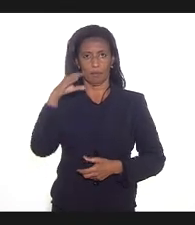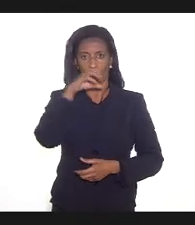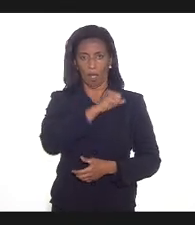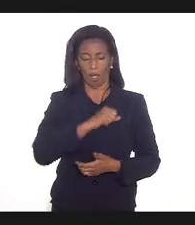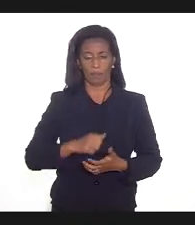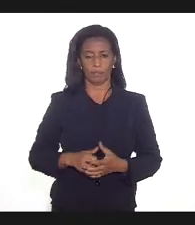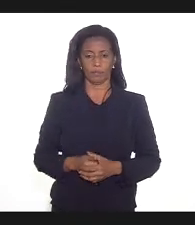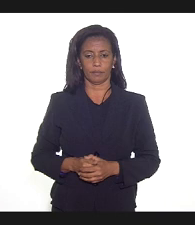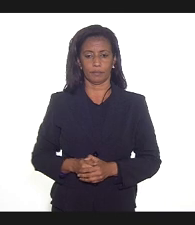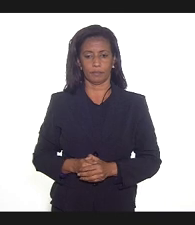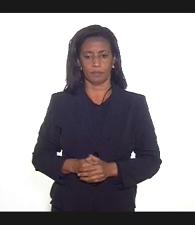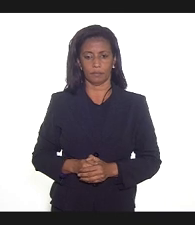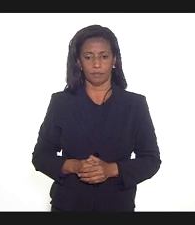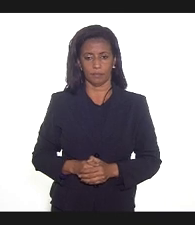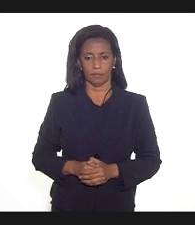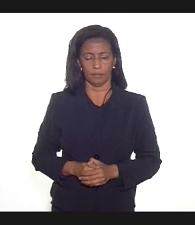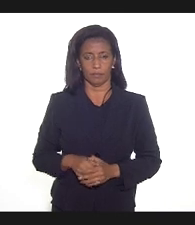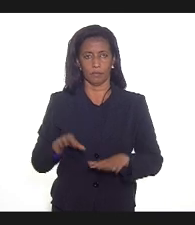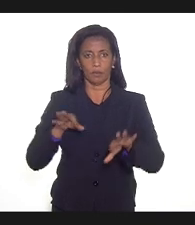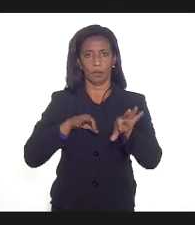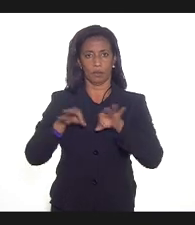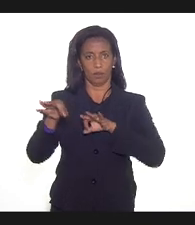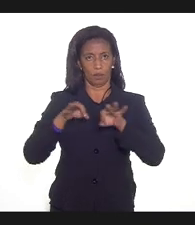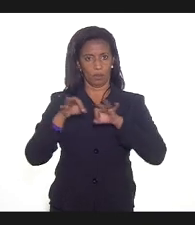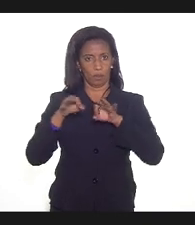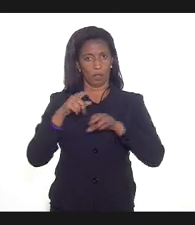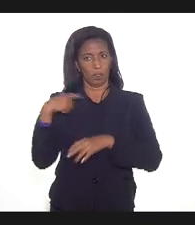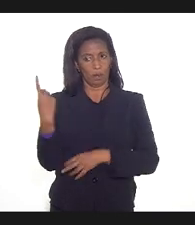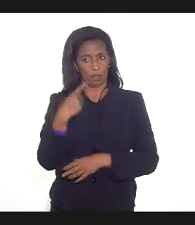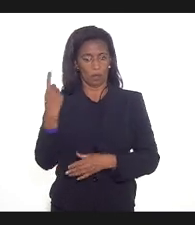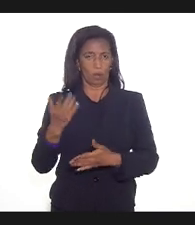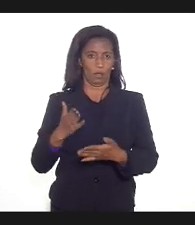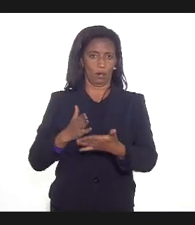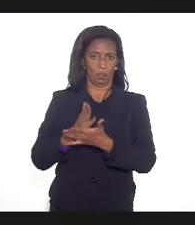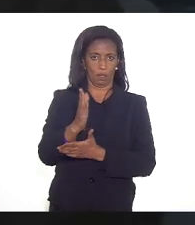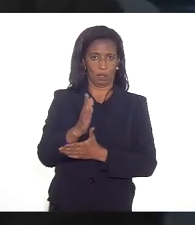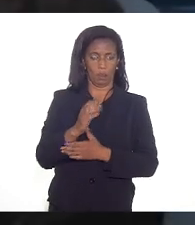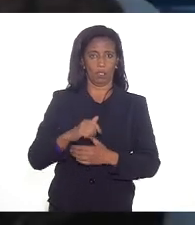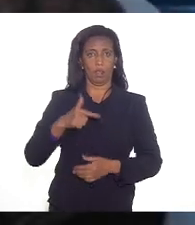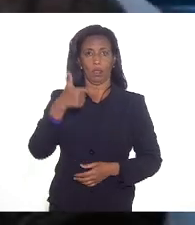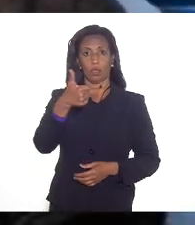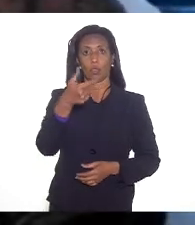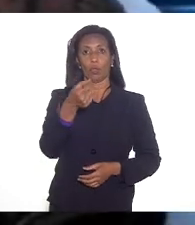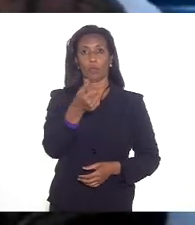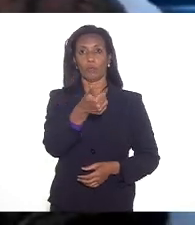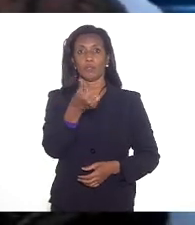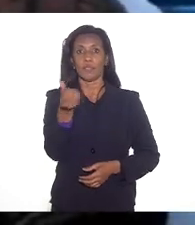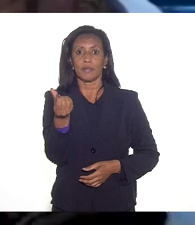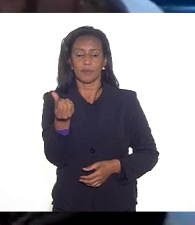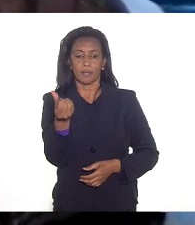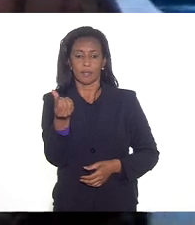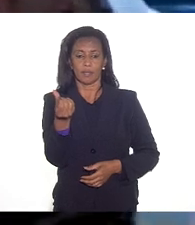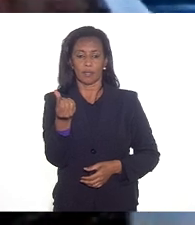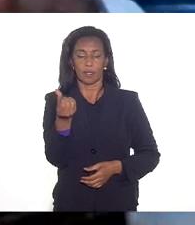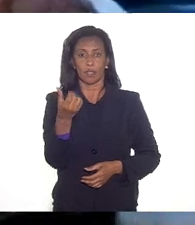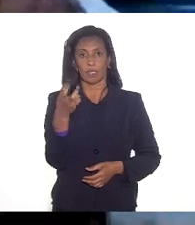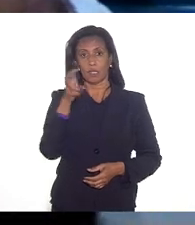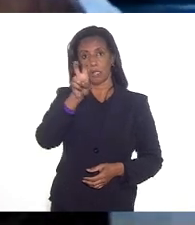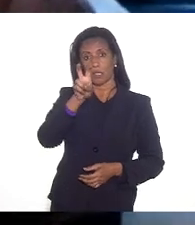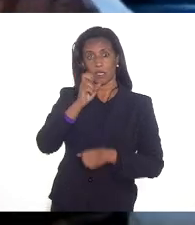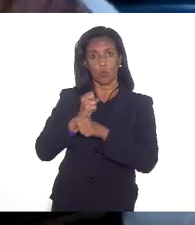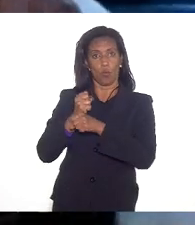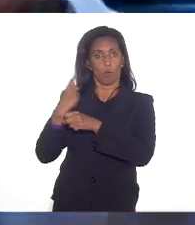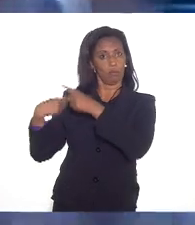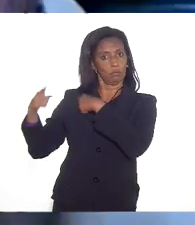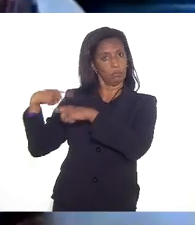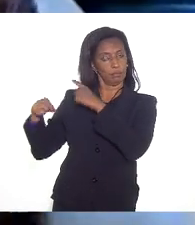rápido presidente o projeto que nós aprovamos é de 2016 em cinco